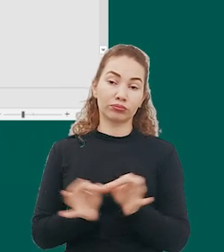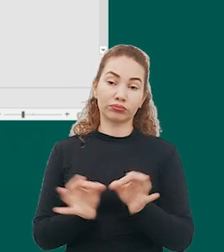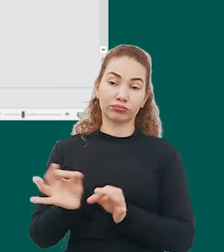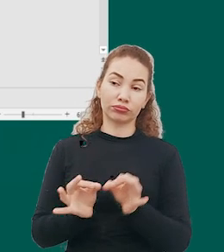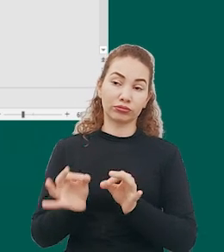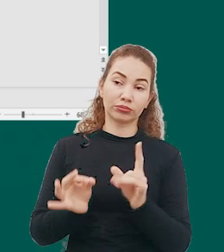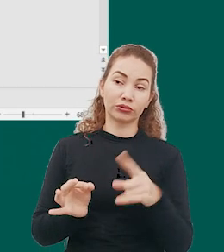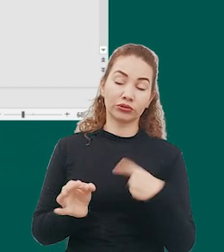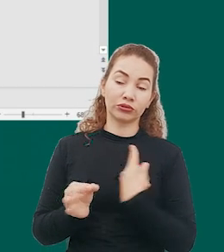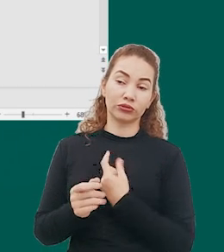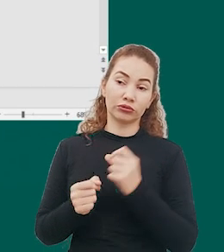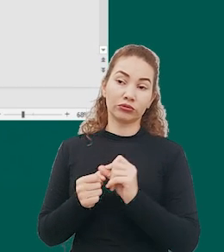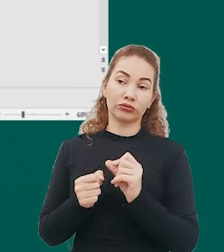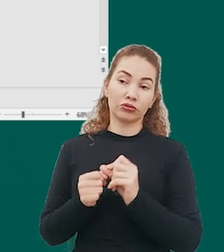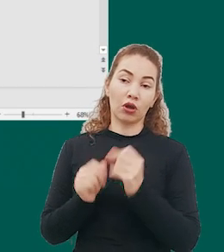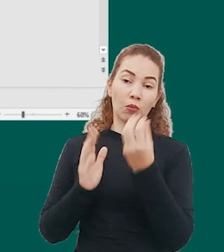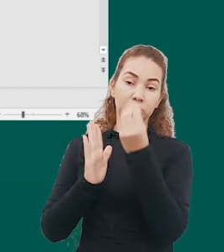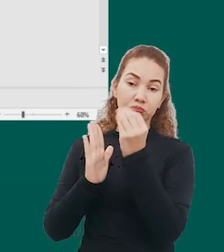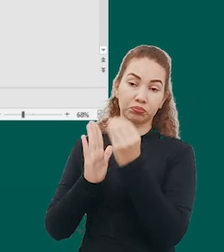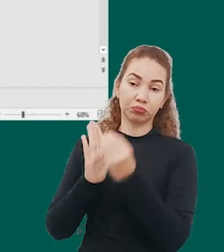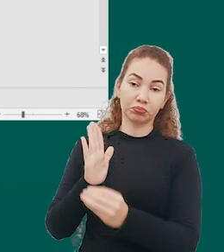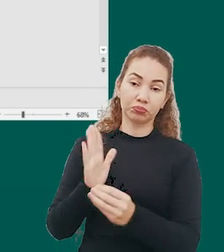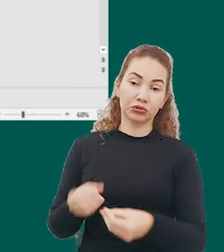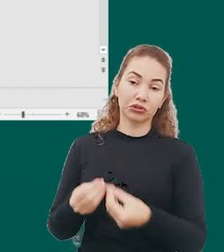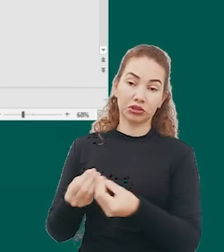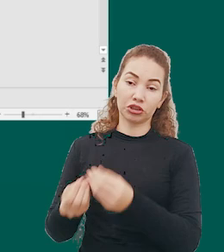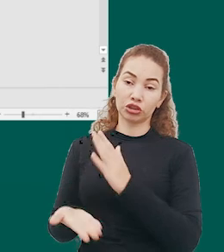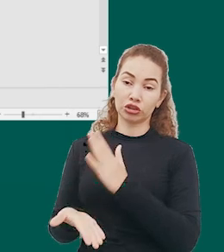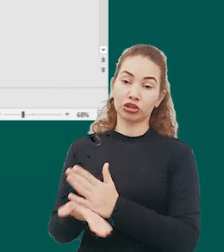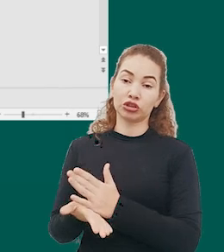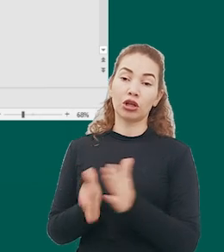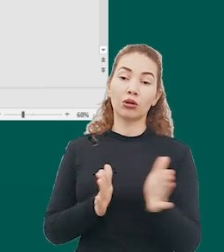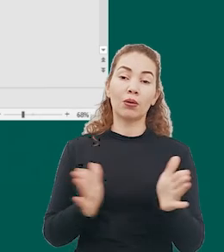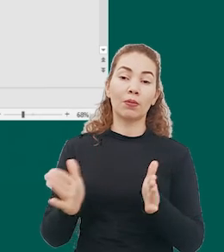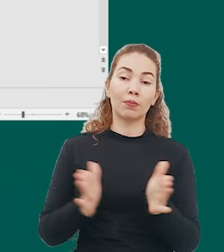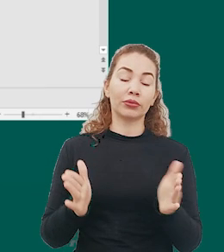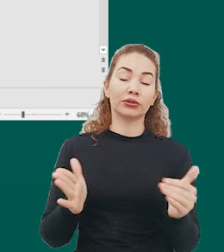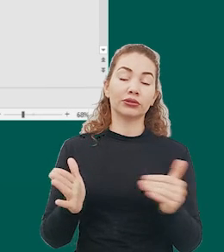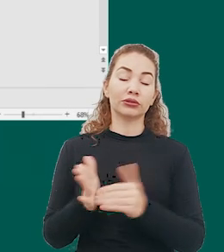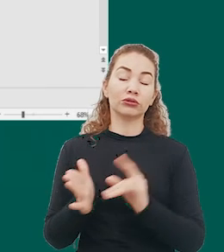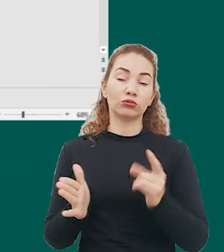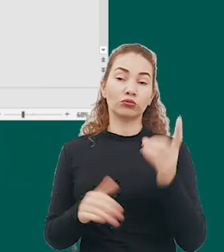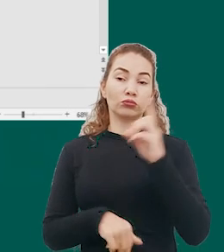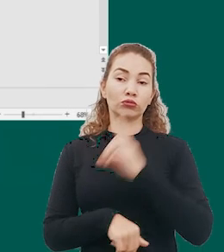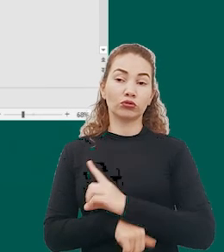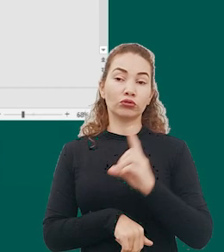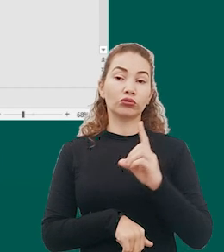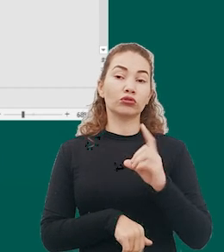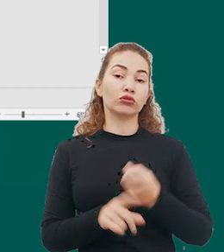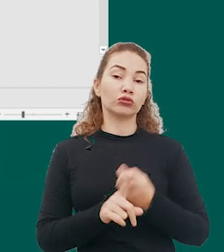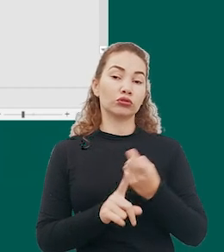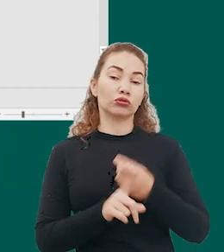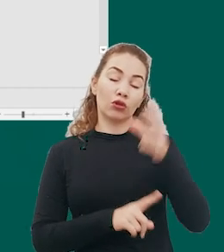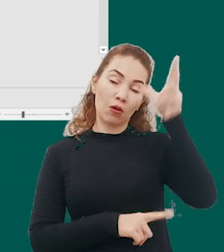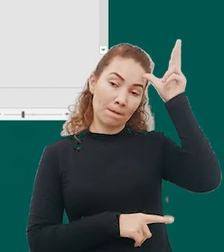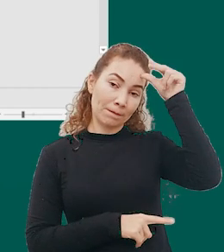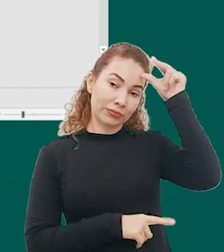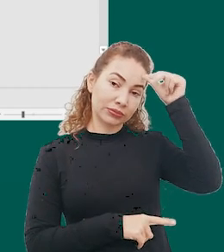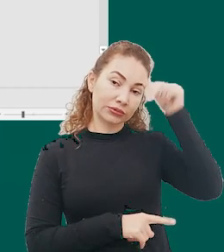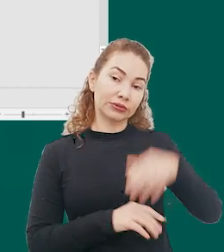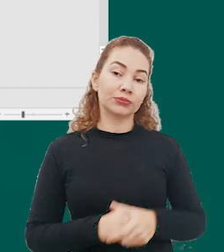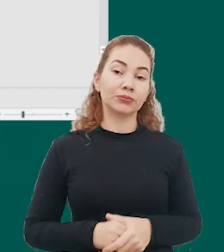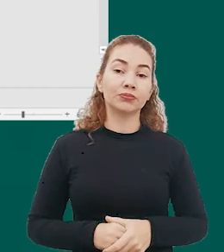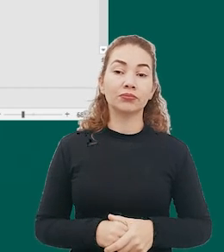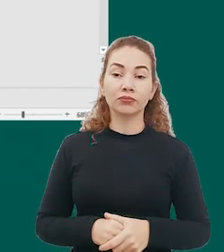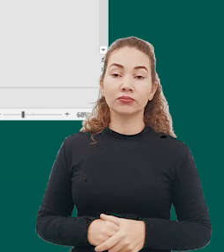nós estamos fazendo o preenchimento. O prazo para entrega é até o último dia útil do mês de abril,